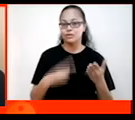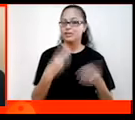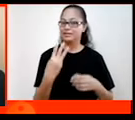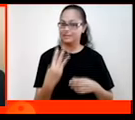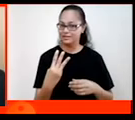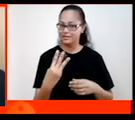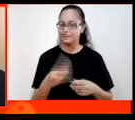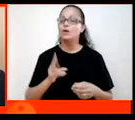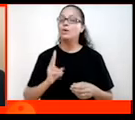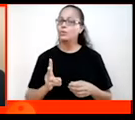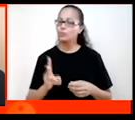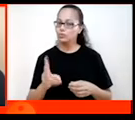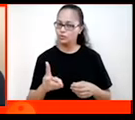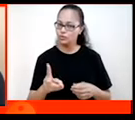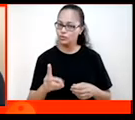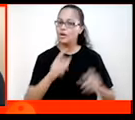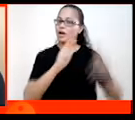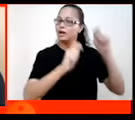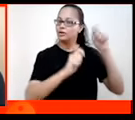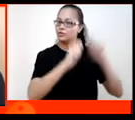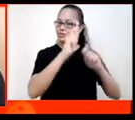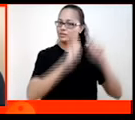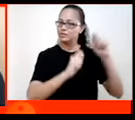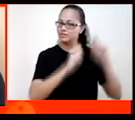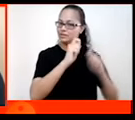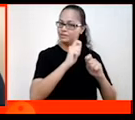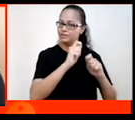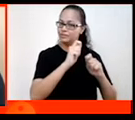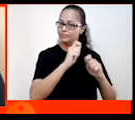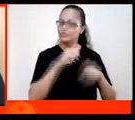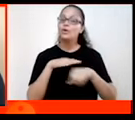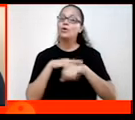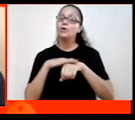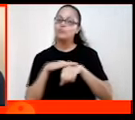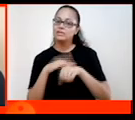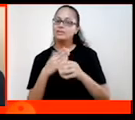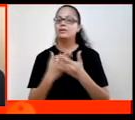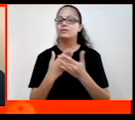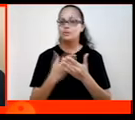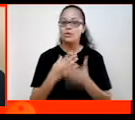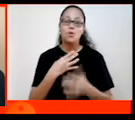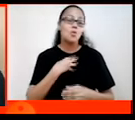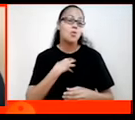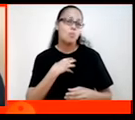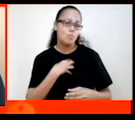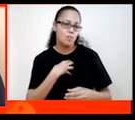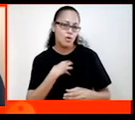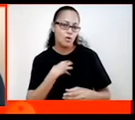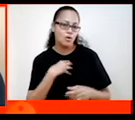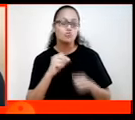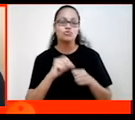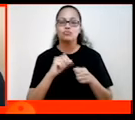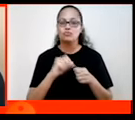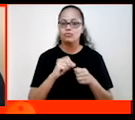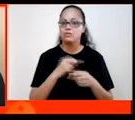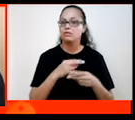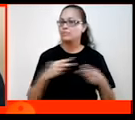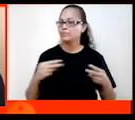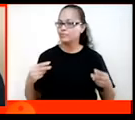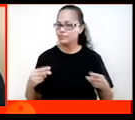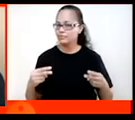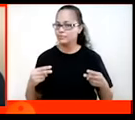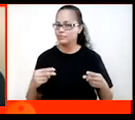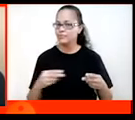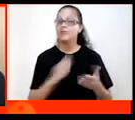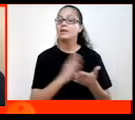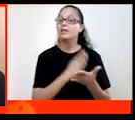3. Vamos continuar aí o assunto da industrialização, vamos conversar na aula de hoje sobre os modos de produção, a partir